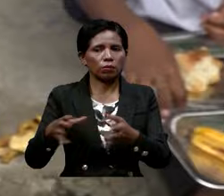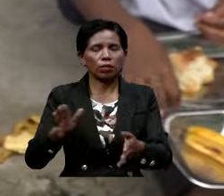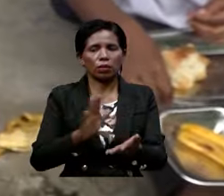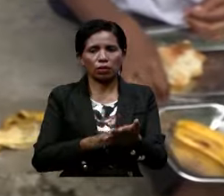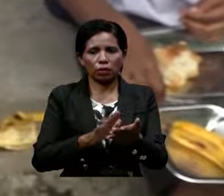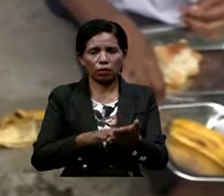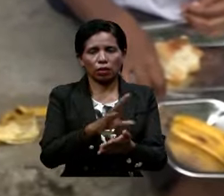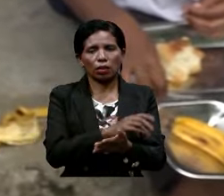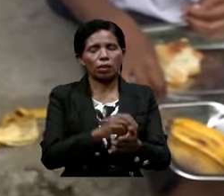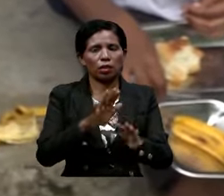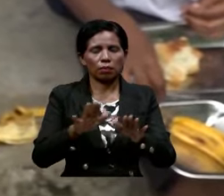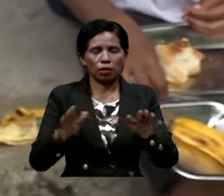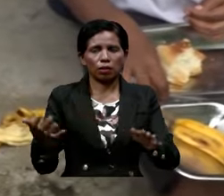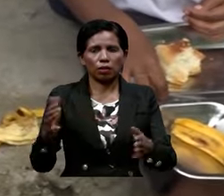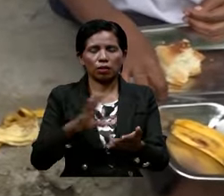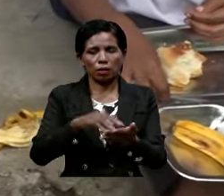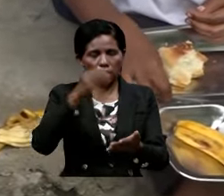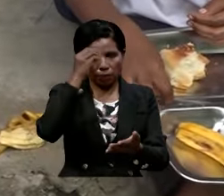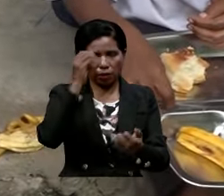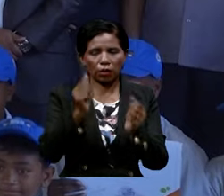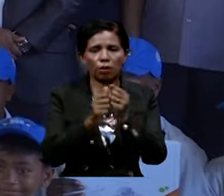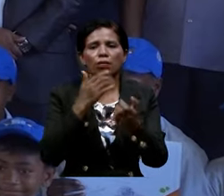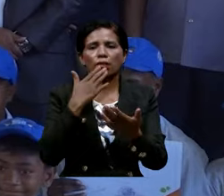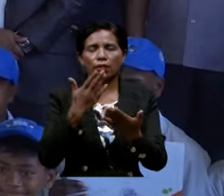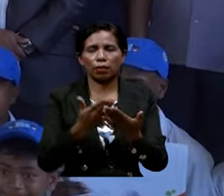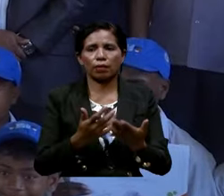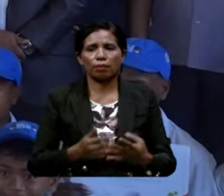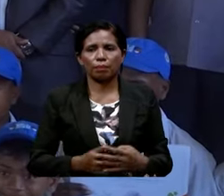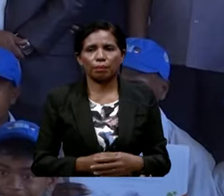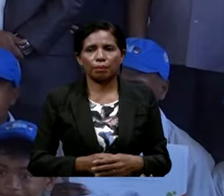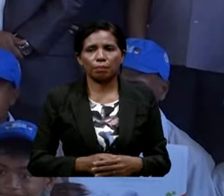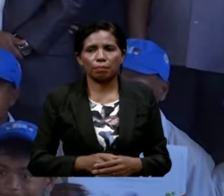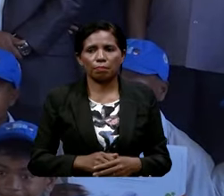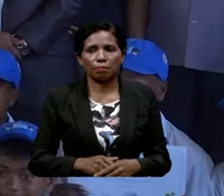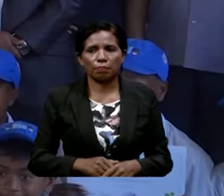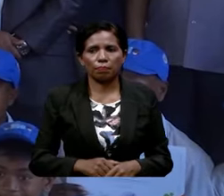motiva labarek sira atu tuir prosesu aprendizazen. Emerenciana Martins, Lamberto da Silva, GMN.